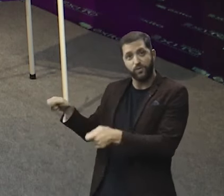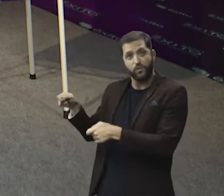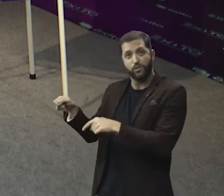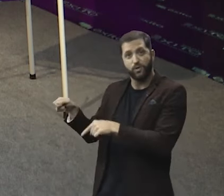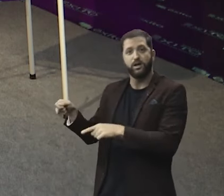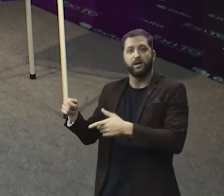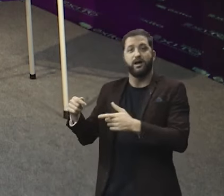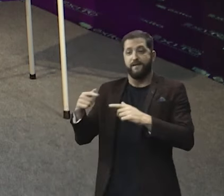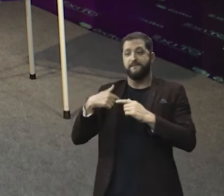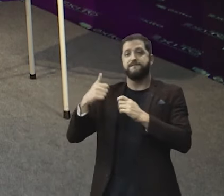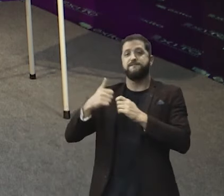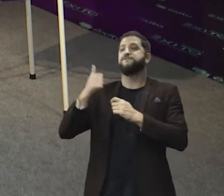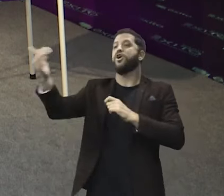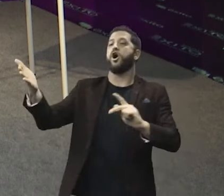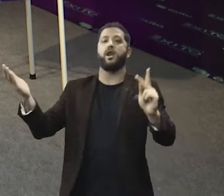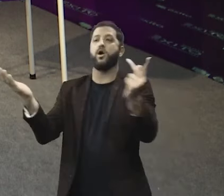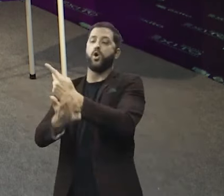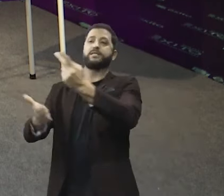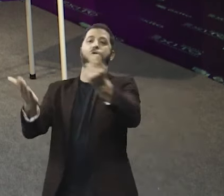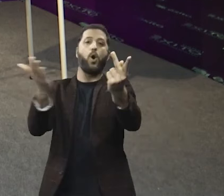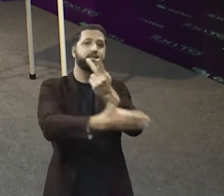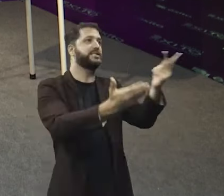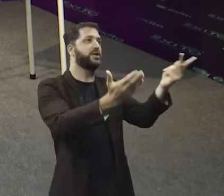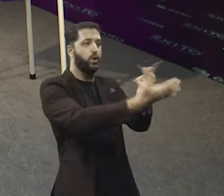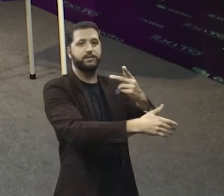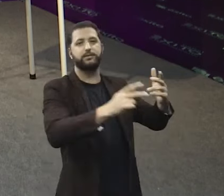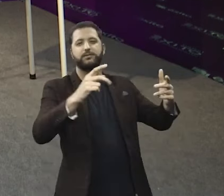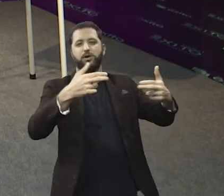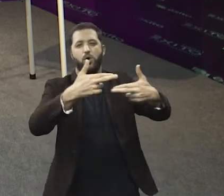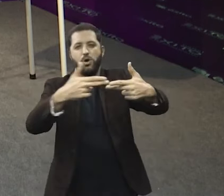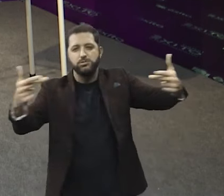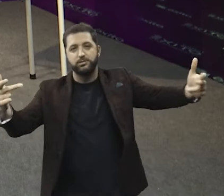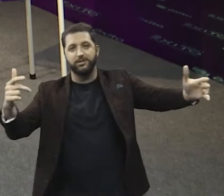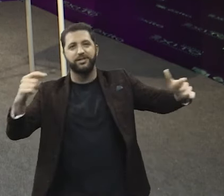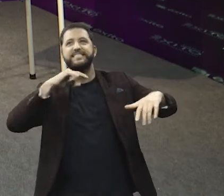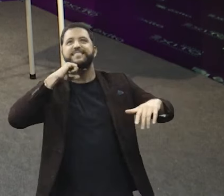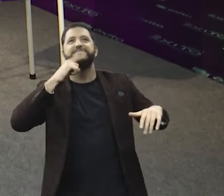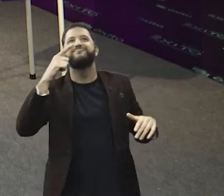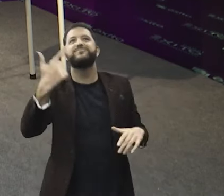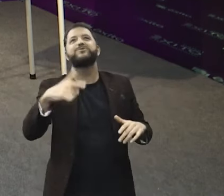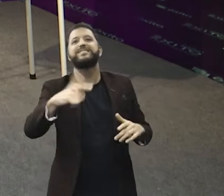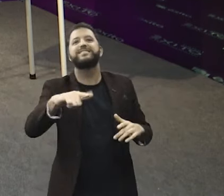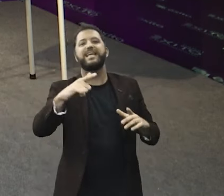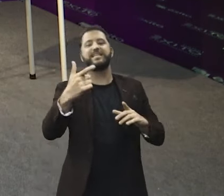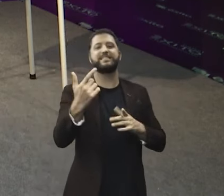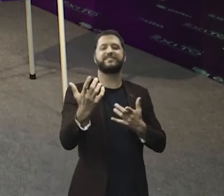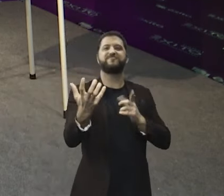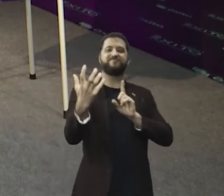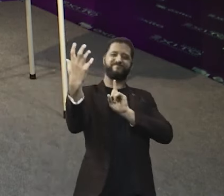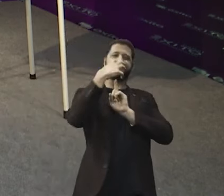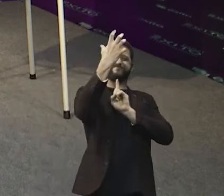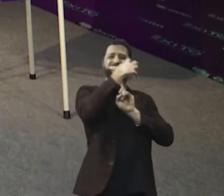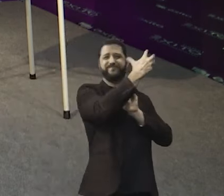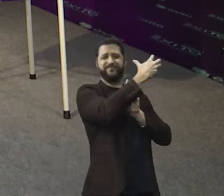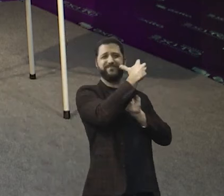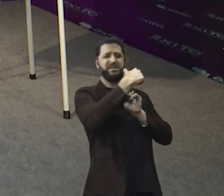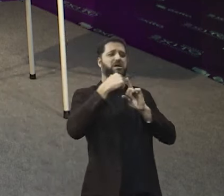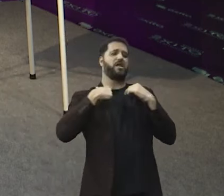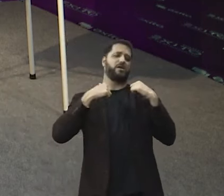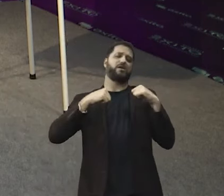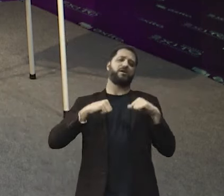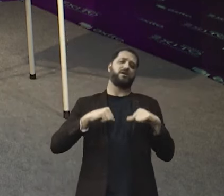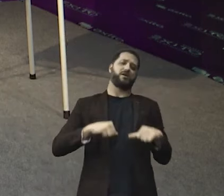fora não tem o condão não tem a possibilidade de me trazer a queda desde que eu dê